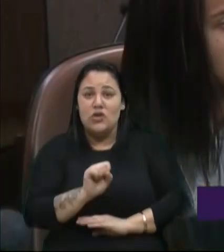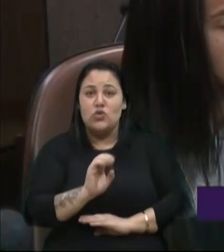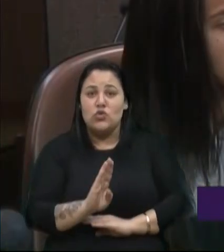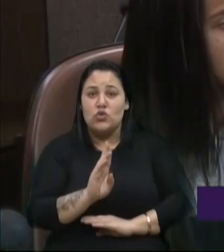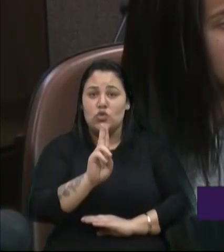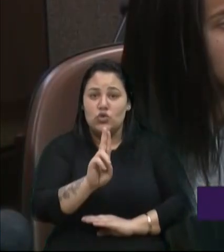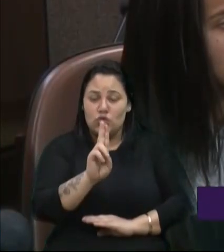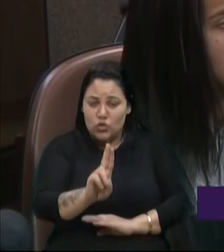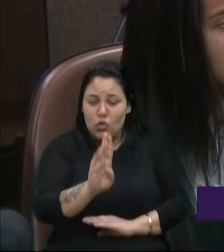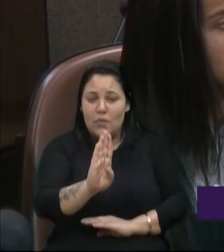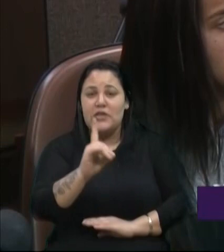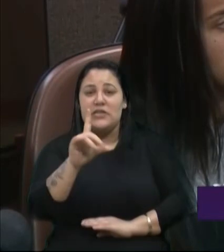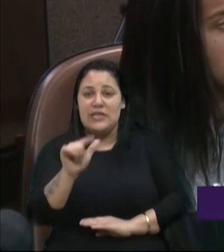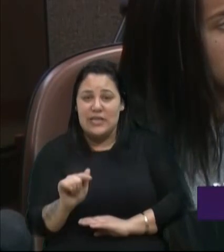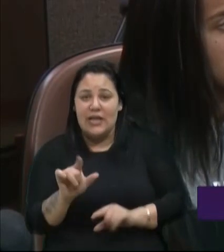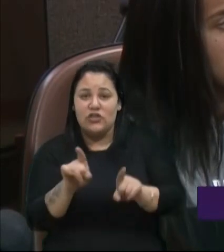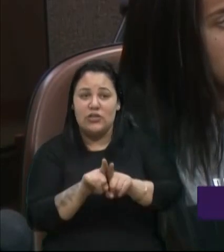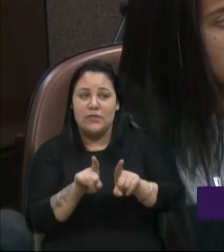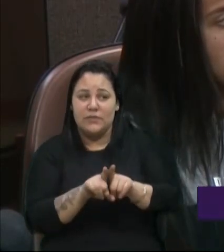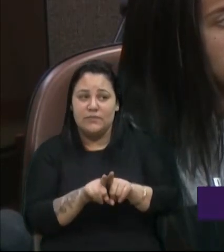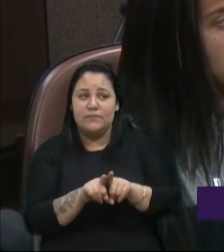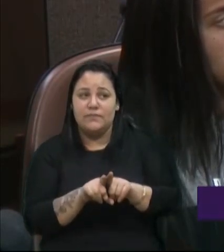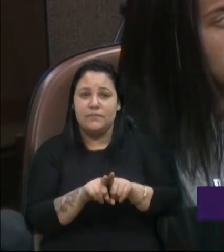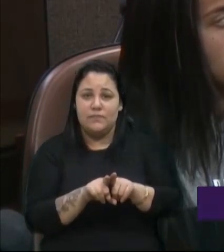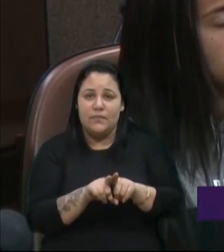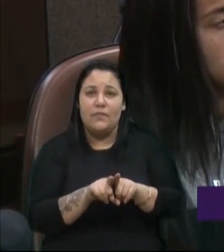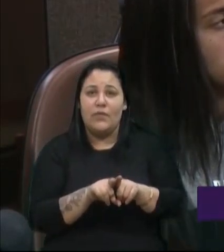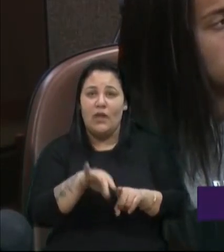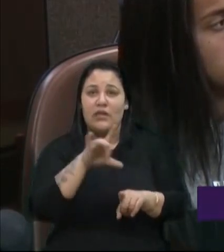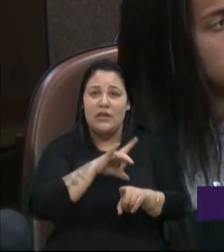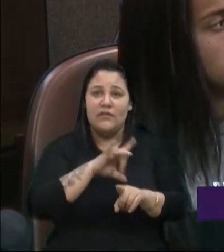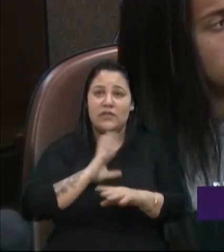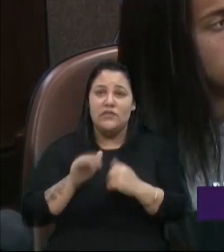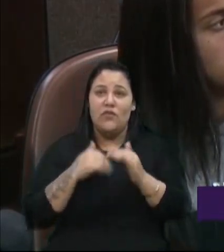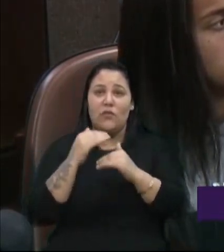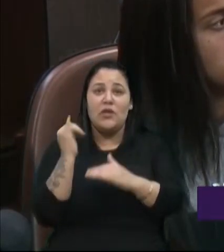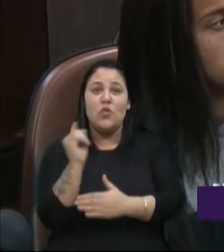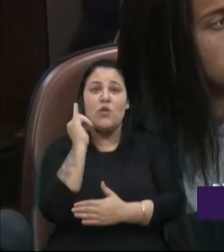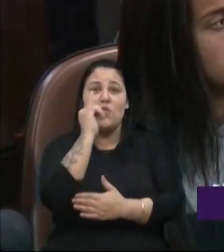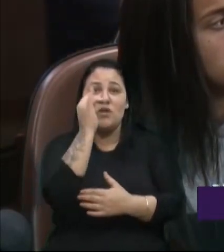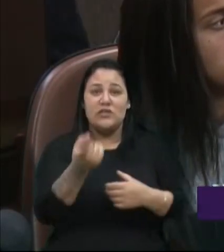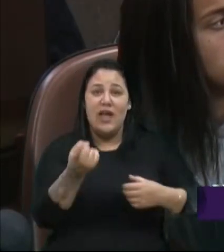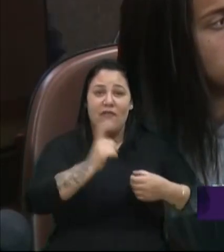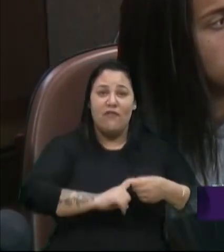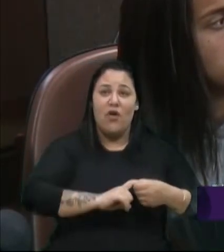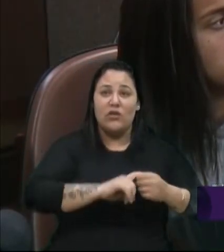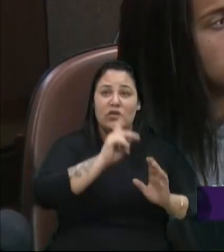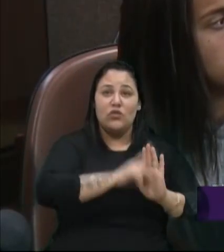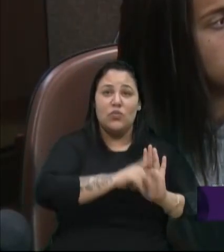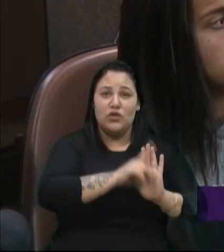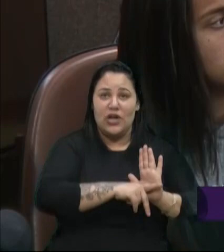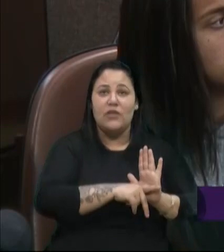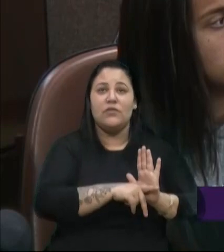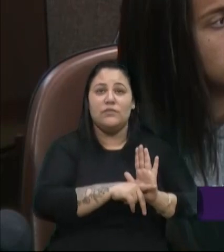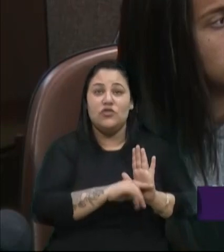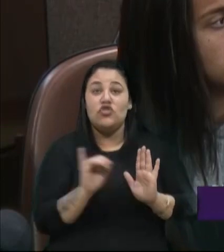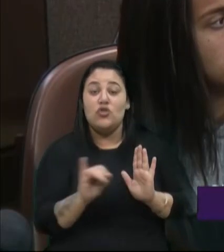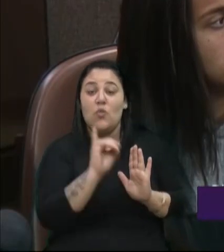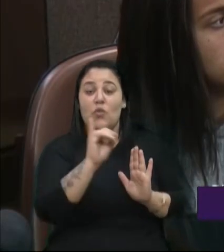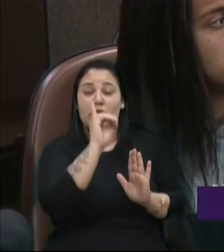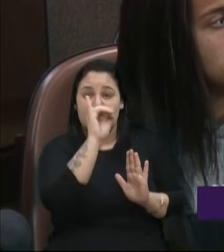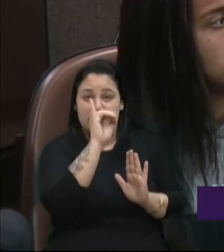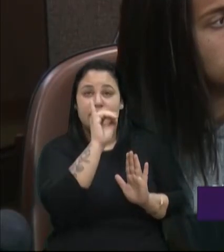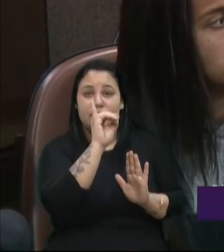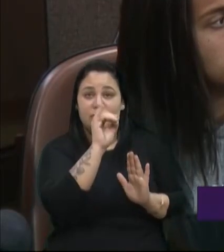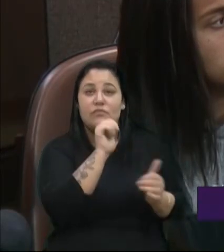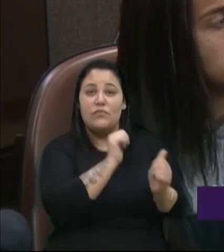últimos anos, o Esporte Clube Juventude deu passos importantes na retomada desse projeto de relevância esportiva e social